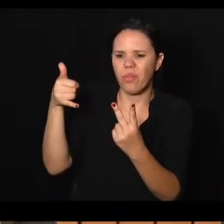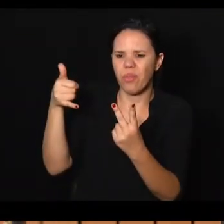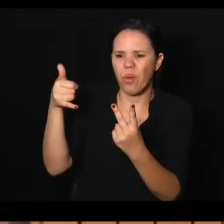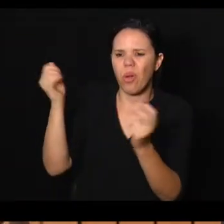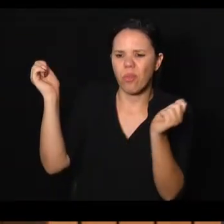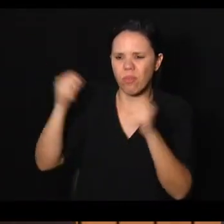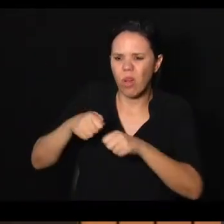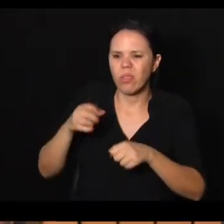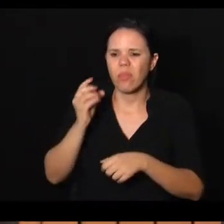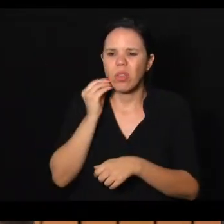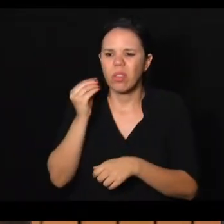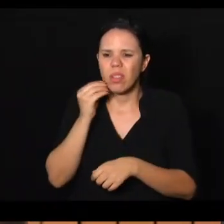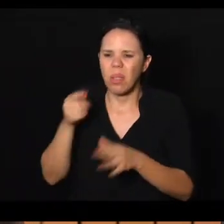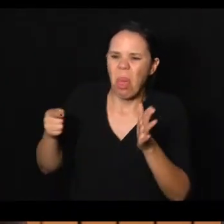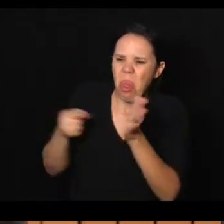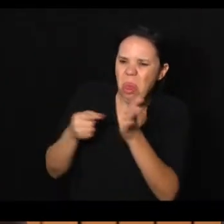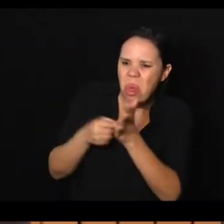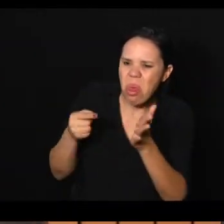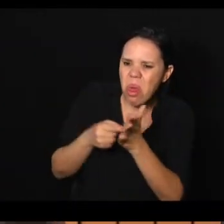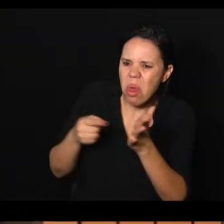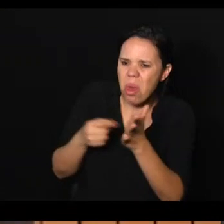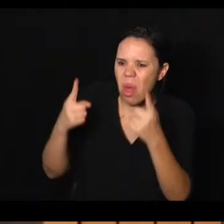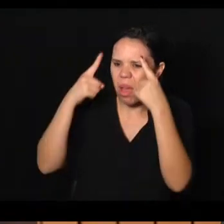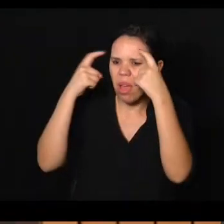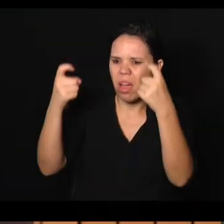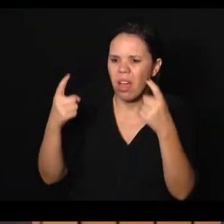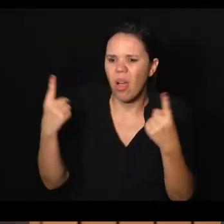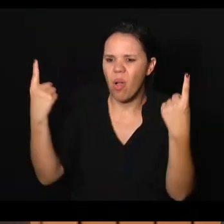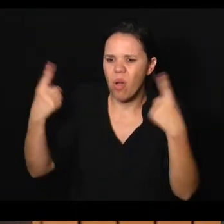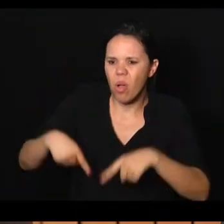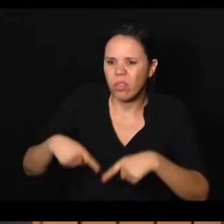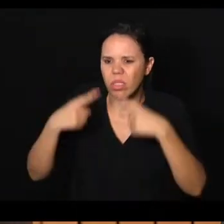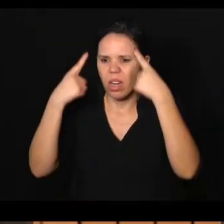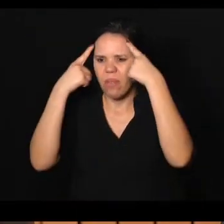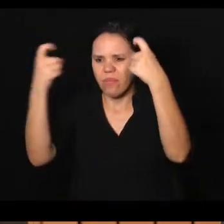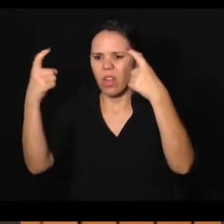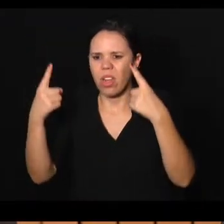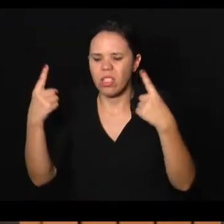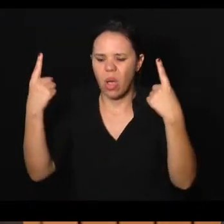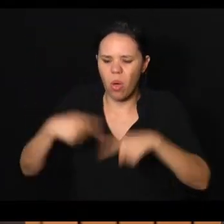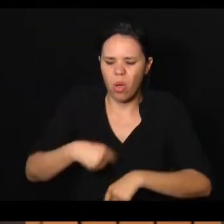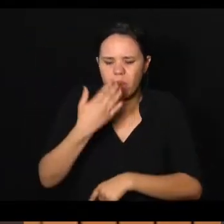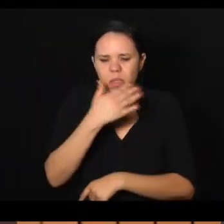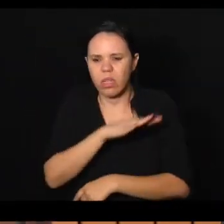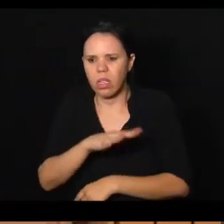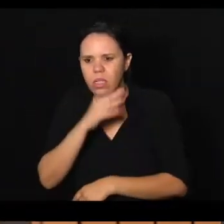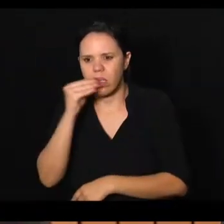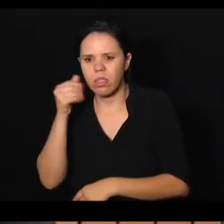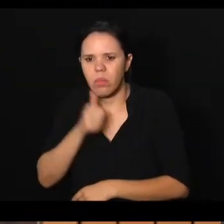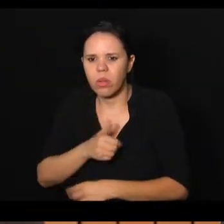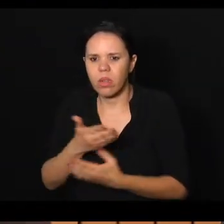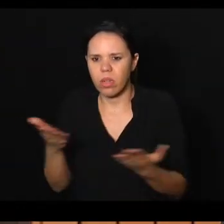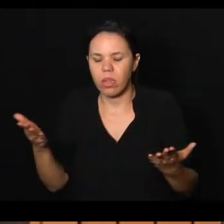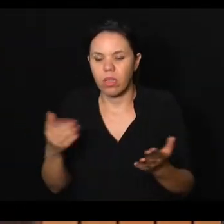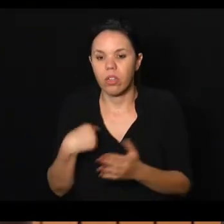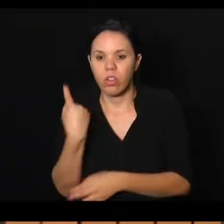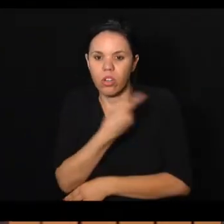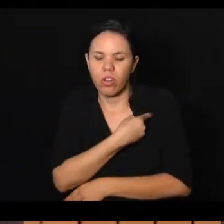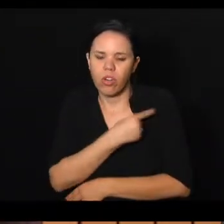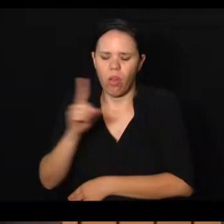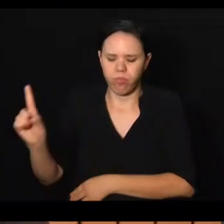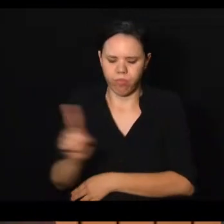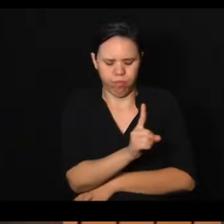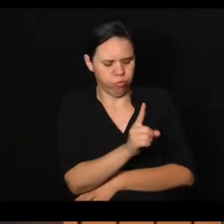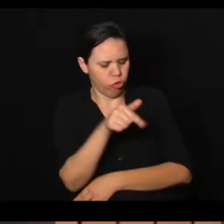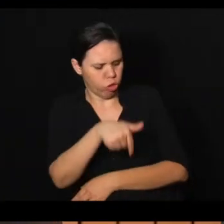dois instrumentos tão poderosos de combate à violência contra a criança e contra a mulher, quando nós chegamos no